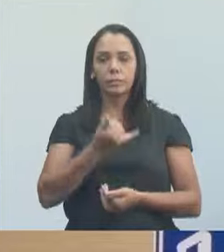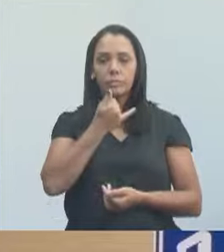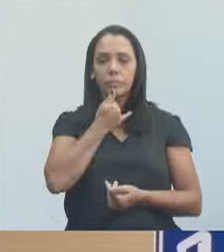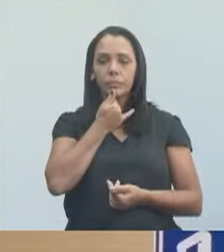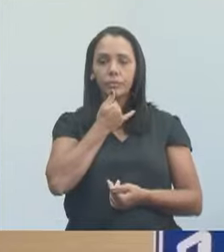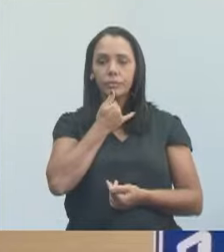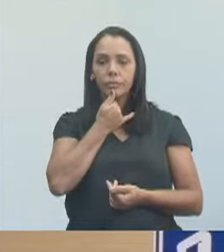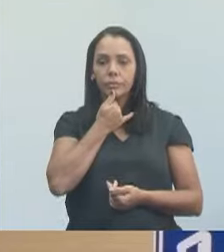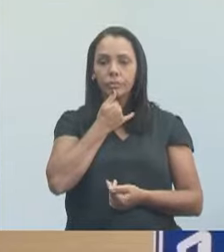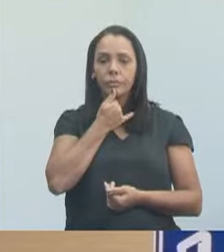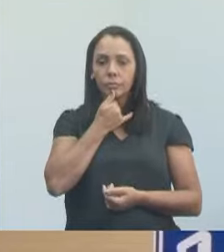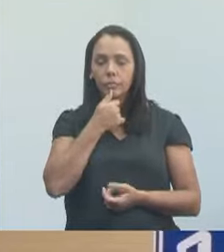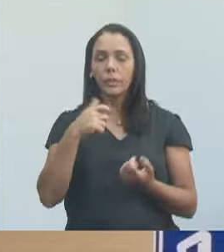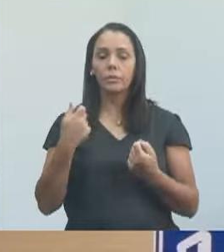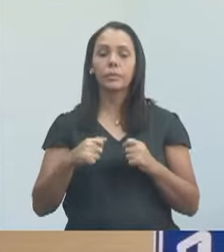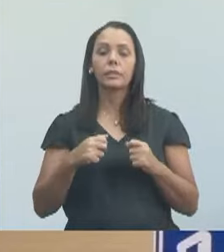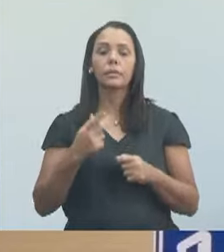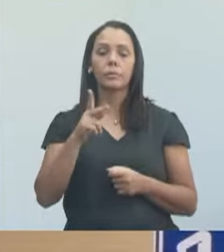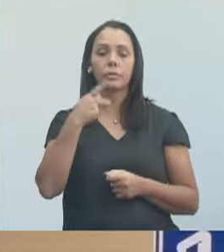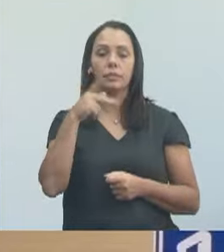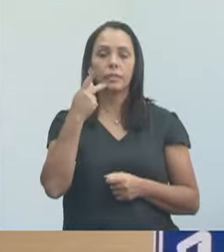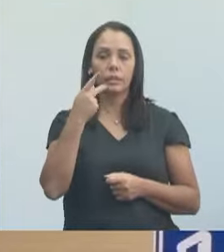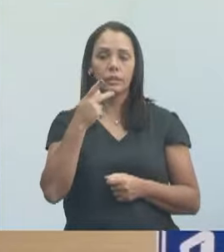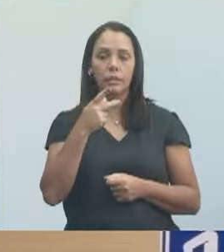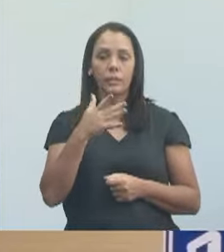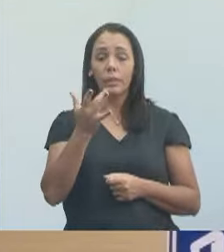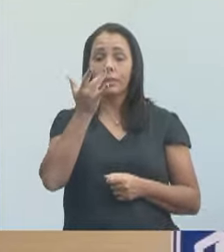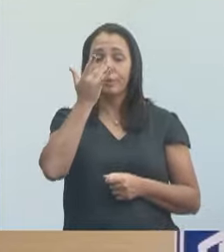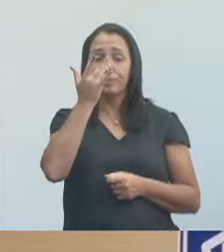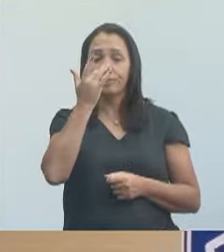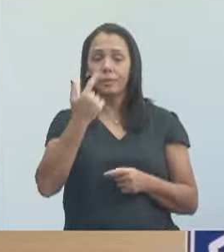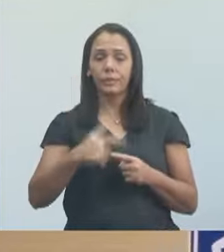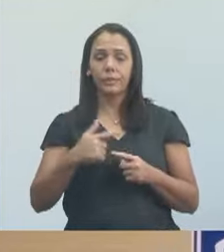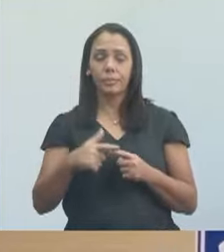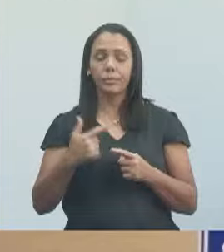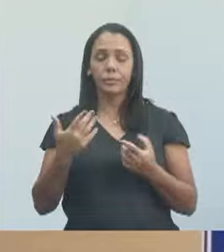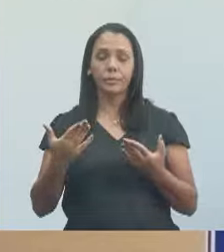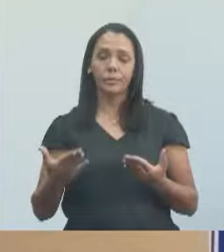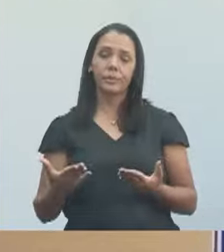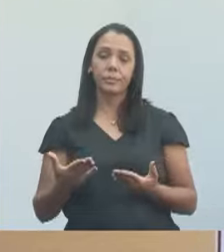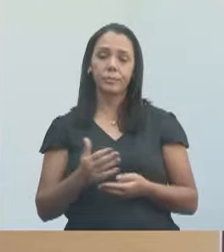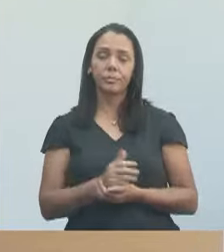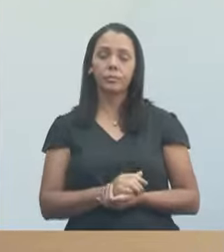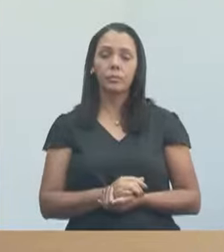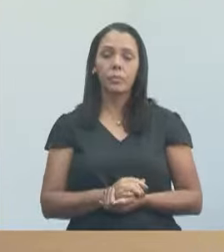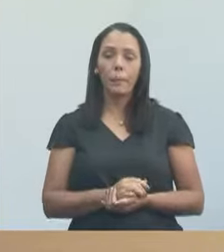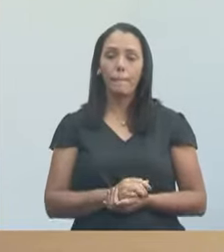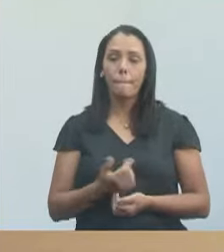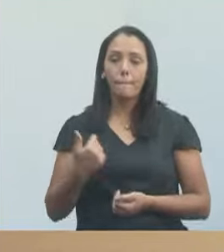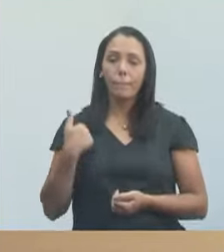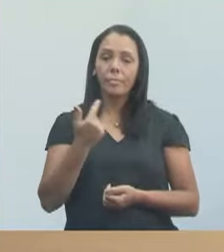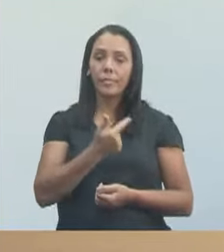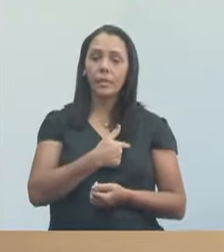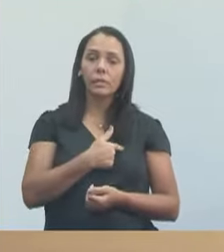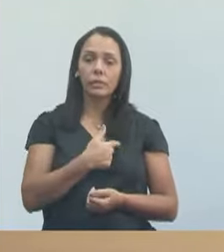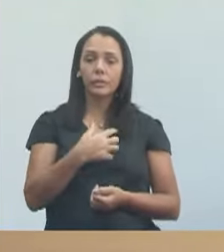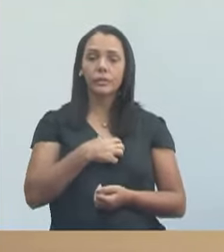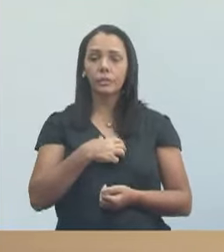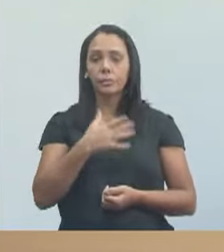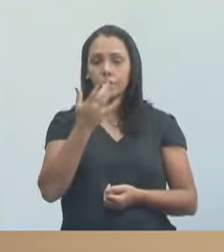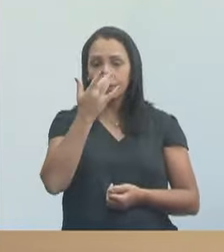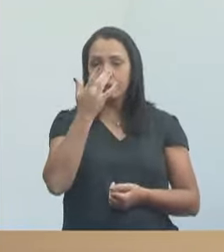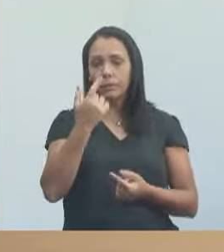infelizmente, gente, a gente tem que tocar nesse assunto e acaba sendo até chato, porque a gente não está aqui para isso, não é verdade? Mas nós estamos muito chateadas, porque